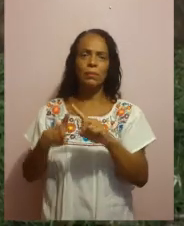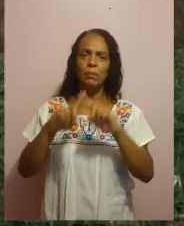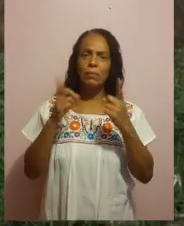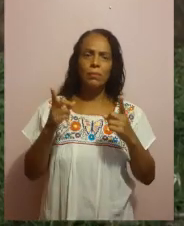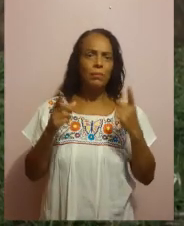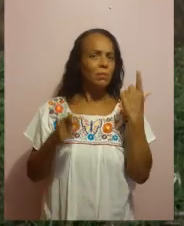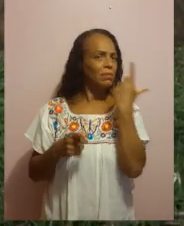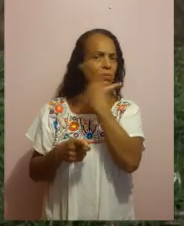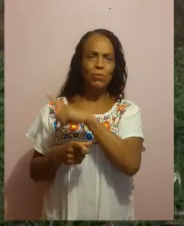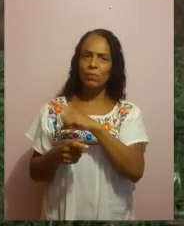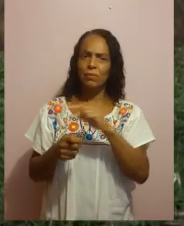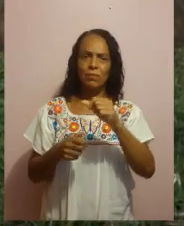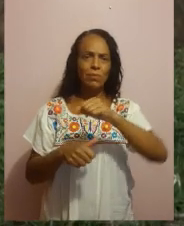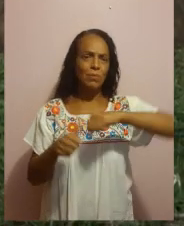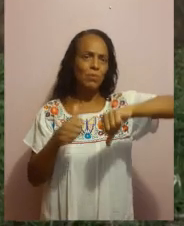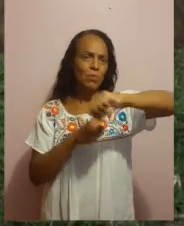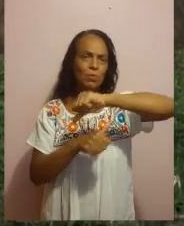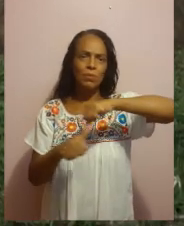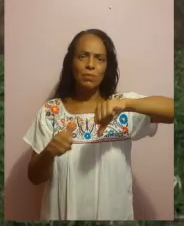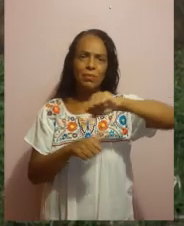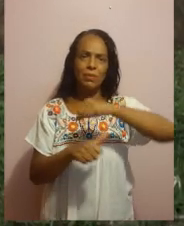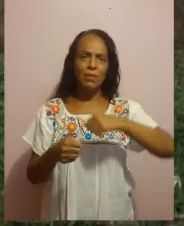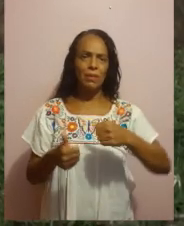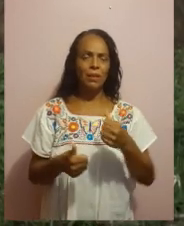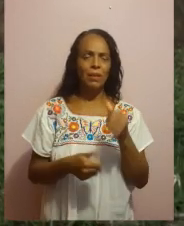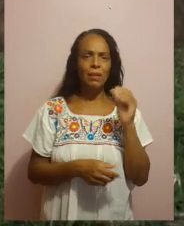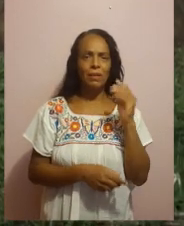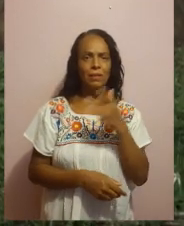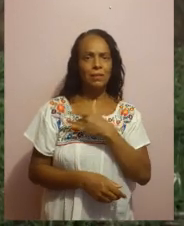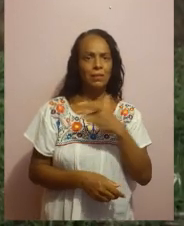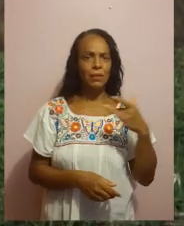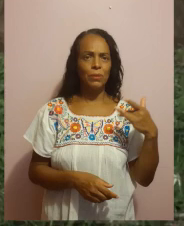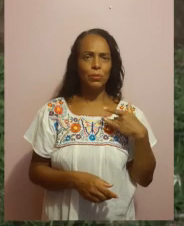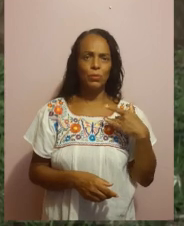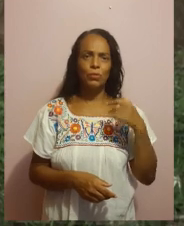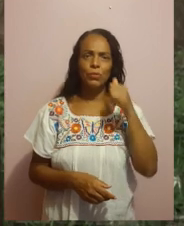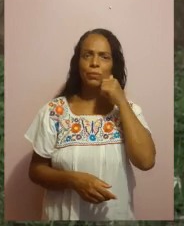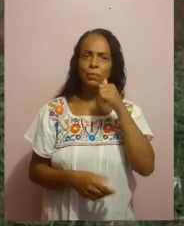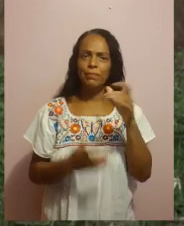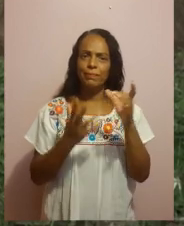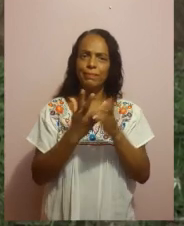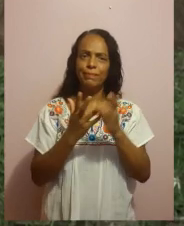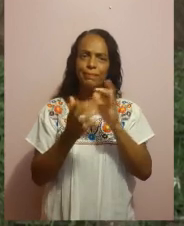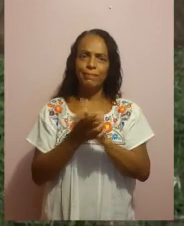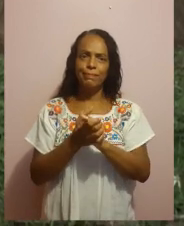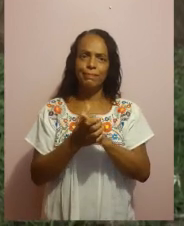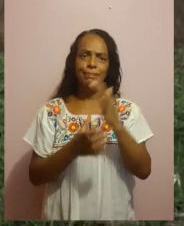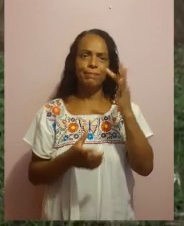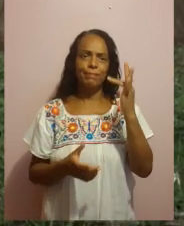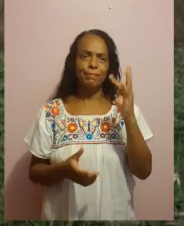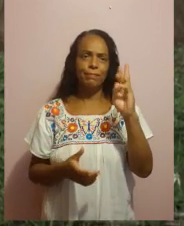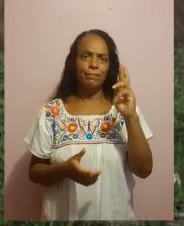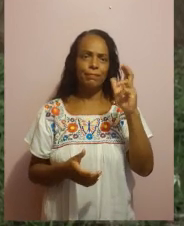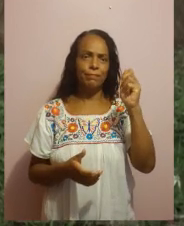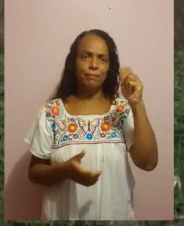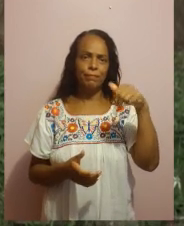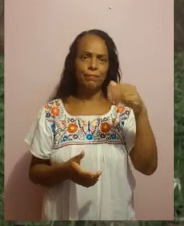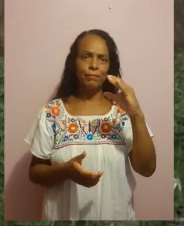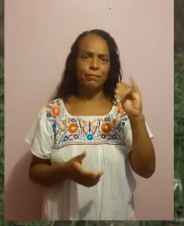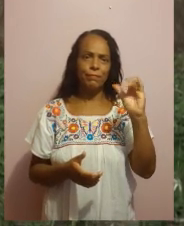essa sentença já estava decretada, ela teria que ir para o mundo